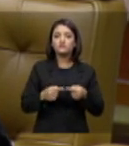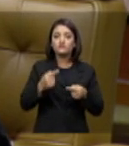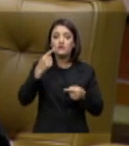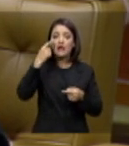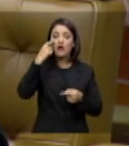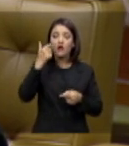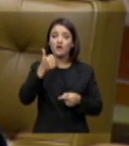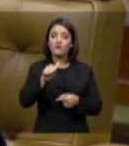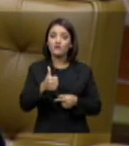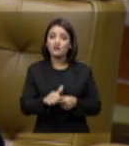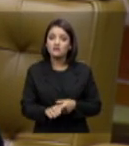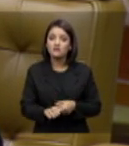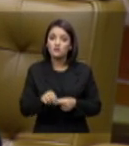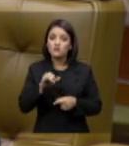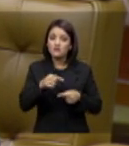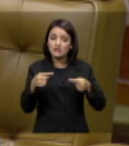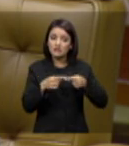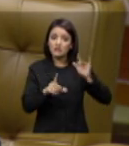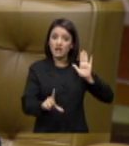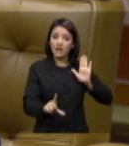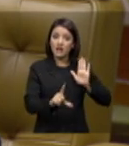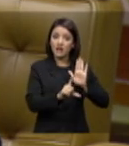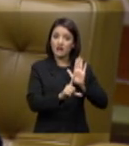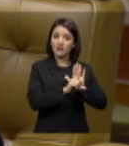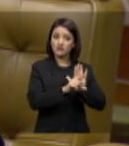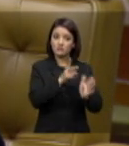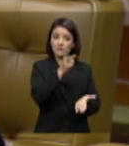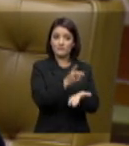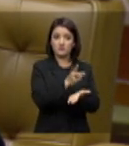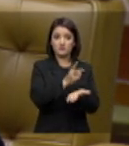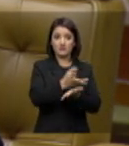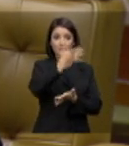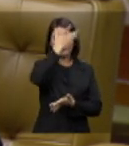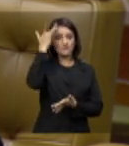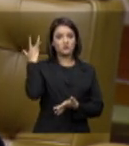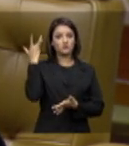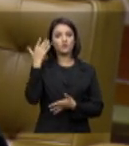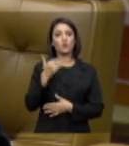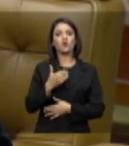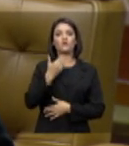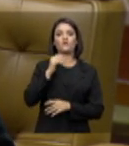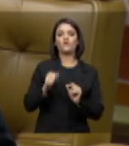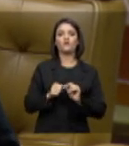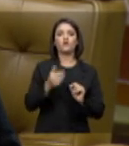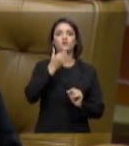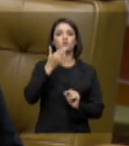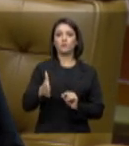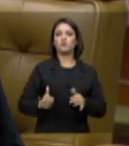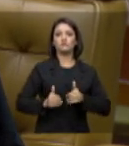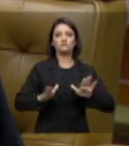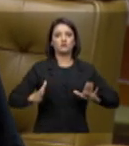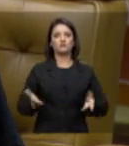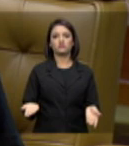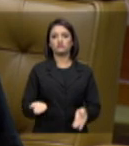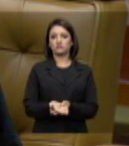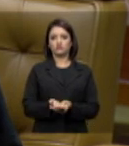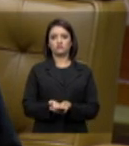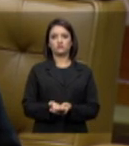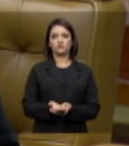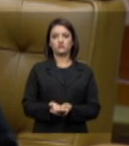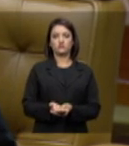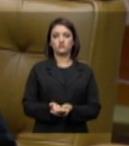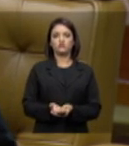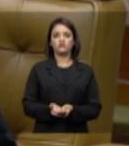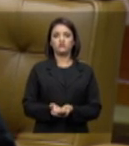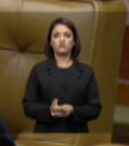fazer o exame da legitimidade ativa de quem apresenta uma postulação no âmbito de uma ação de controle concentrado